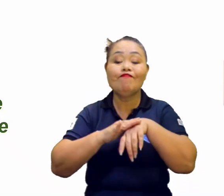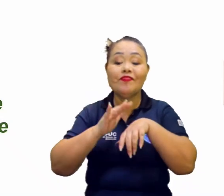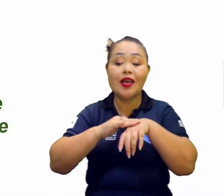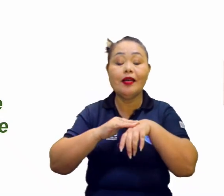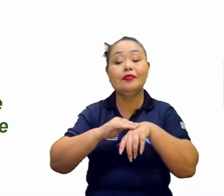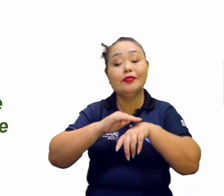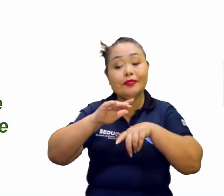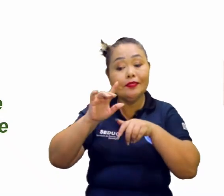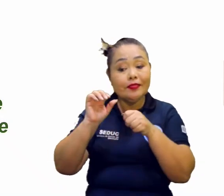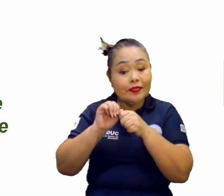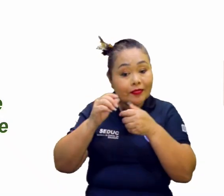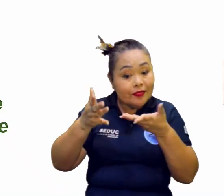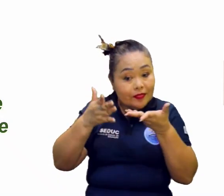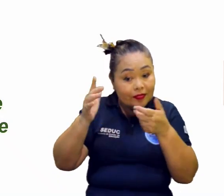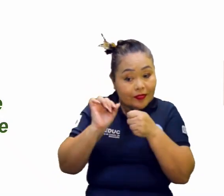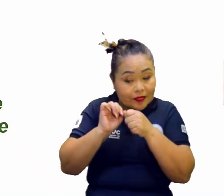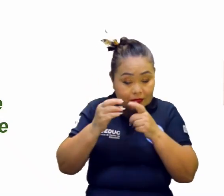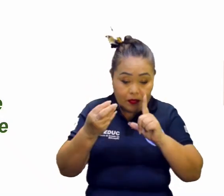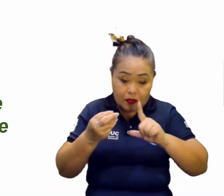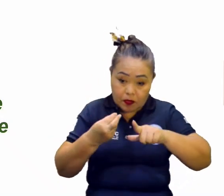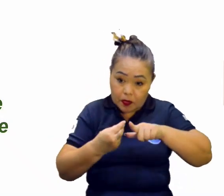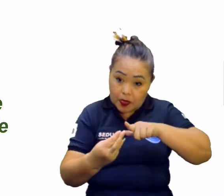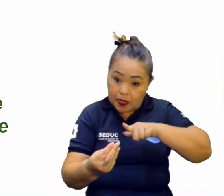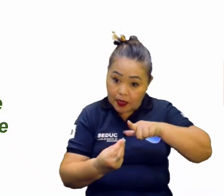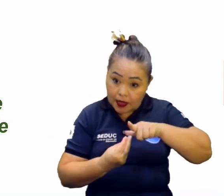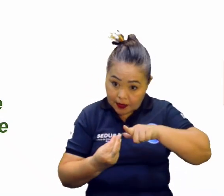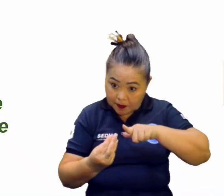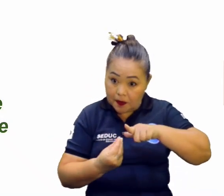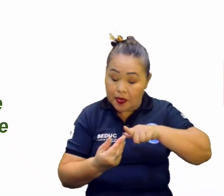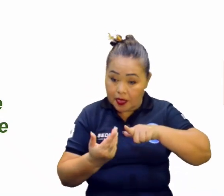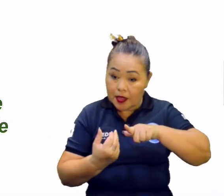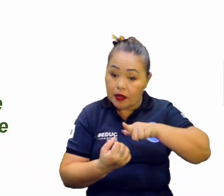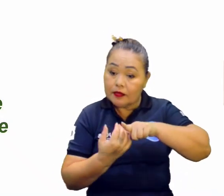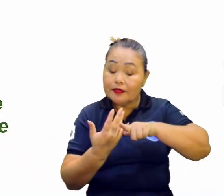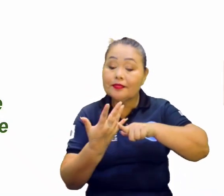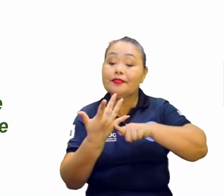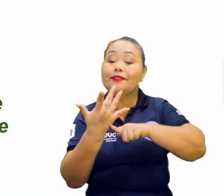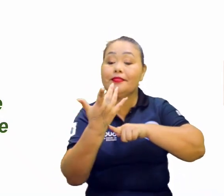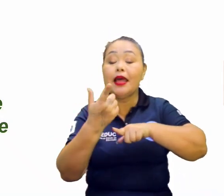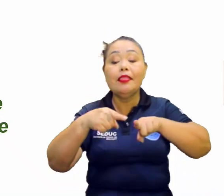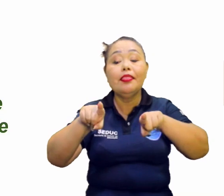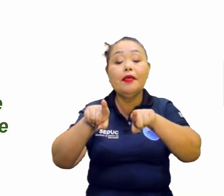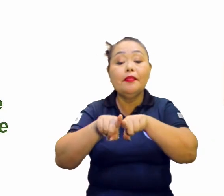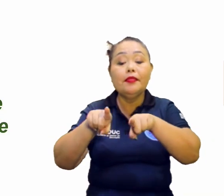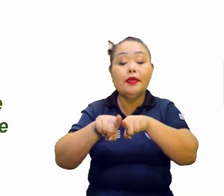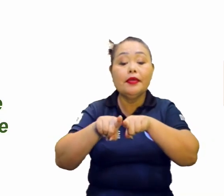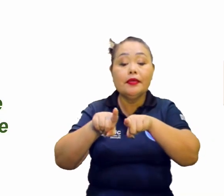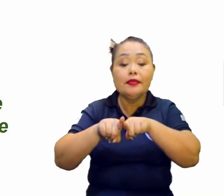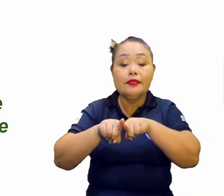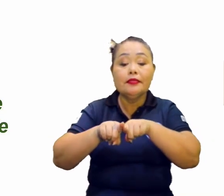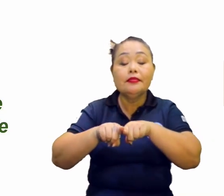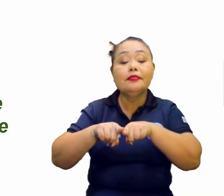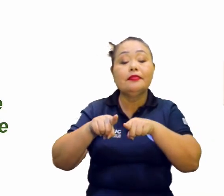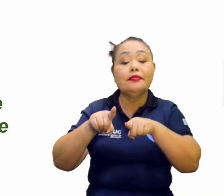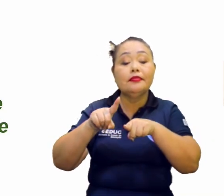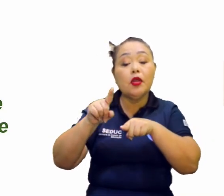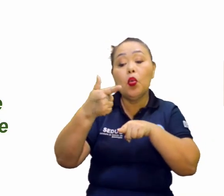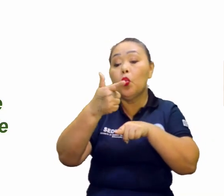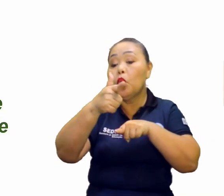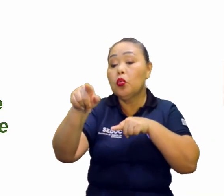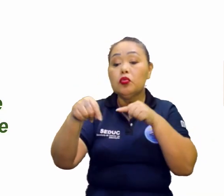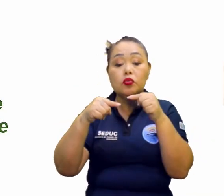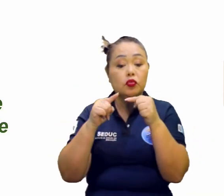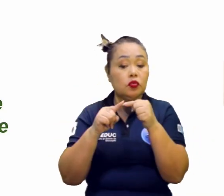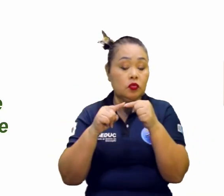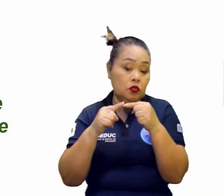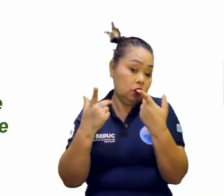serem adubadeiras, elas também vão fornecer, vão desempenhar outras funções, como a ciclagem